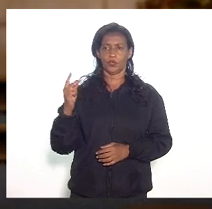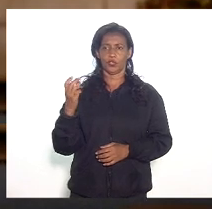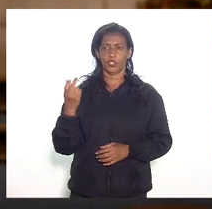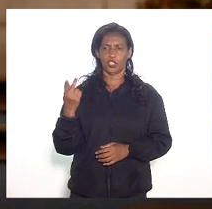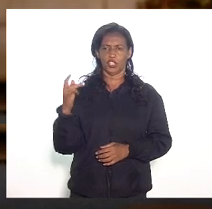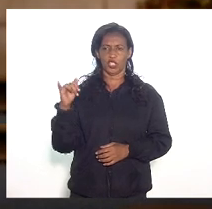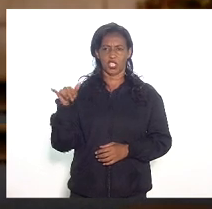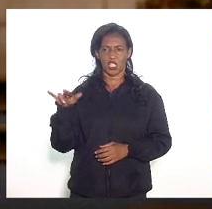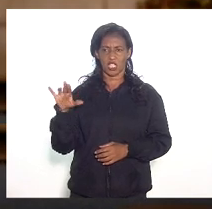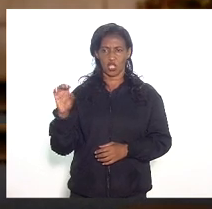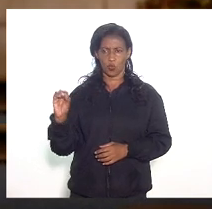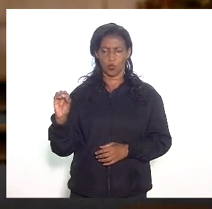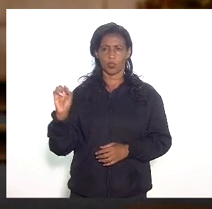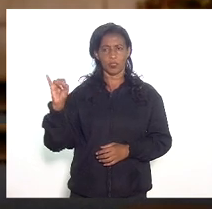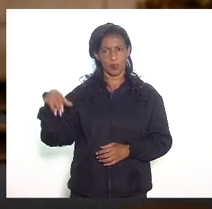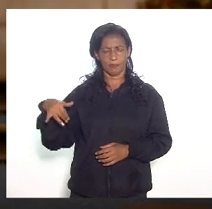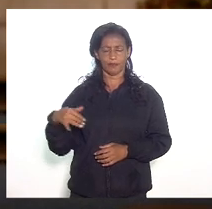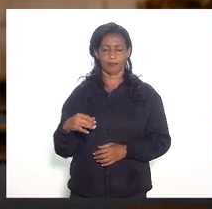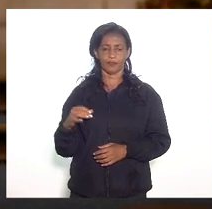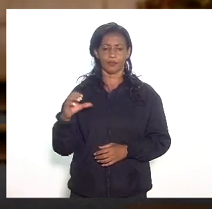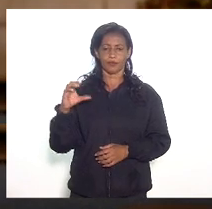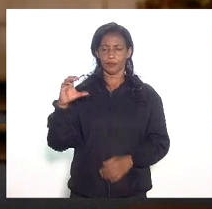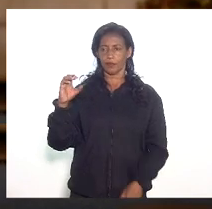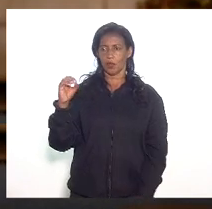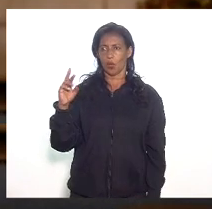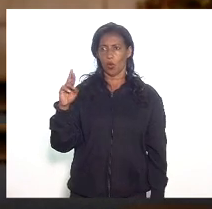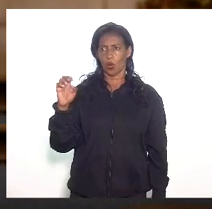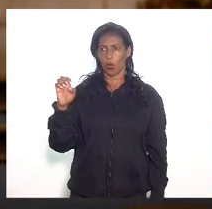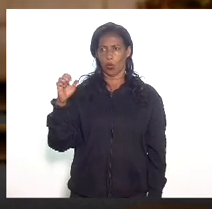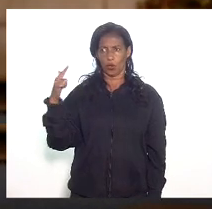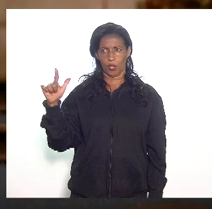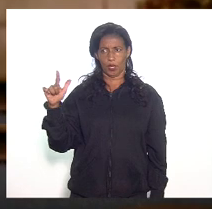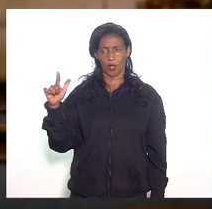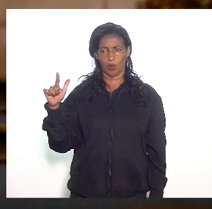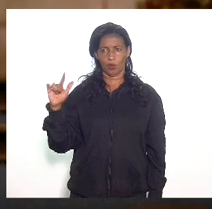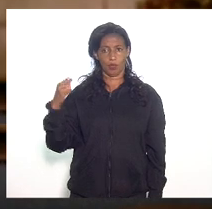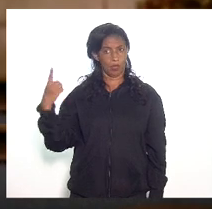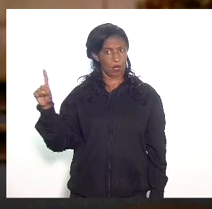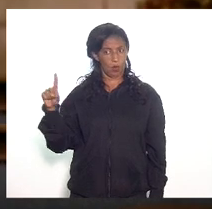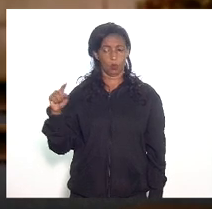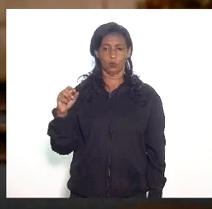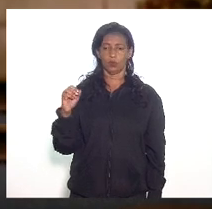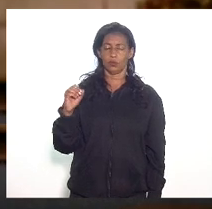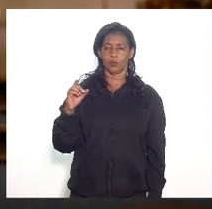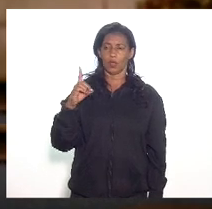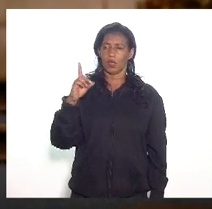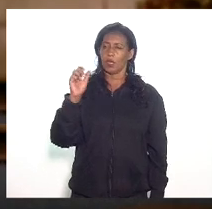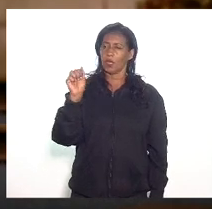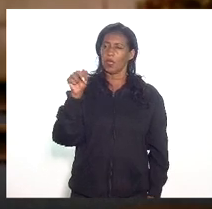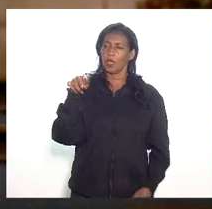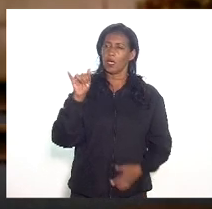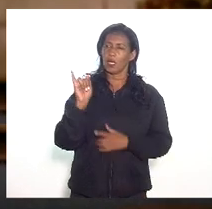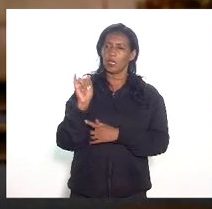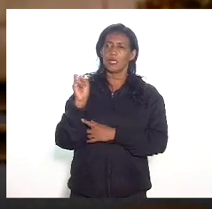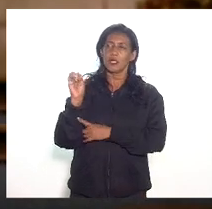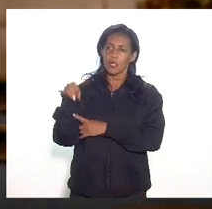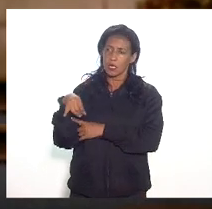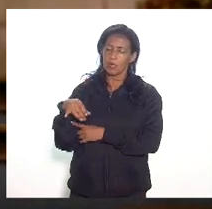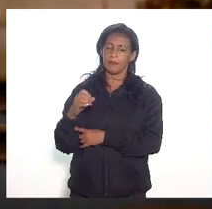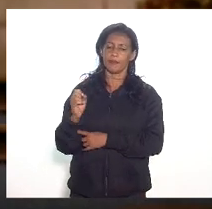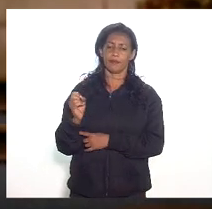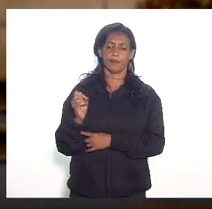Mangueira votou sim deputado Coronel Salema votou não deputado Adane Monteiro votou sim